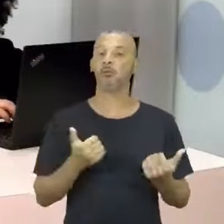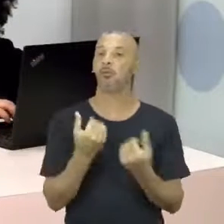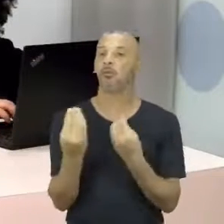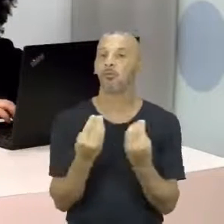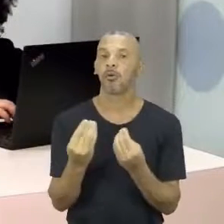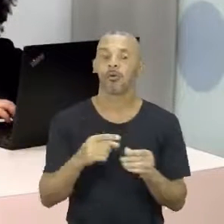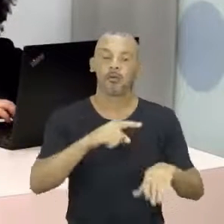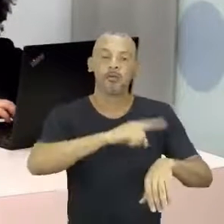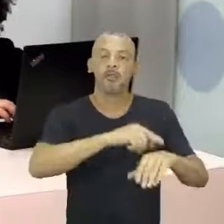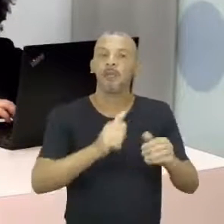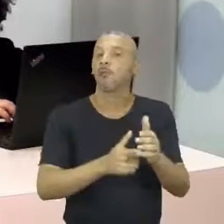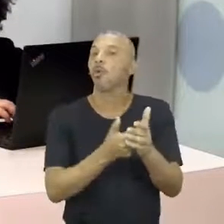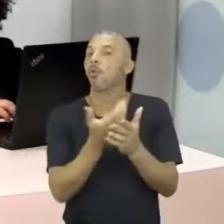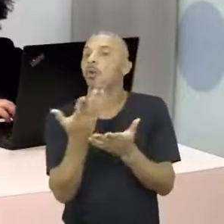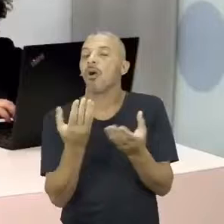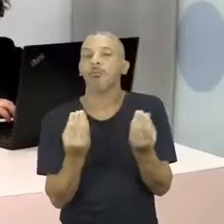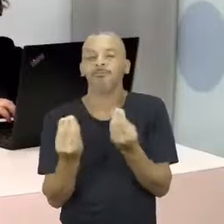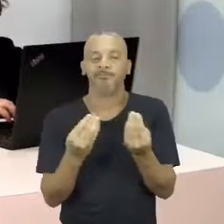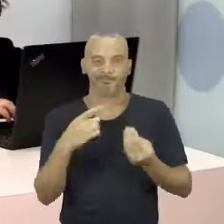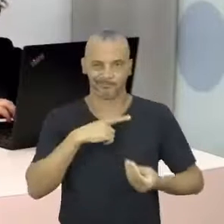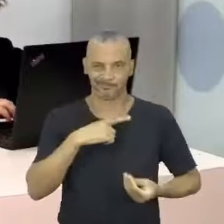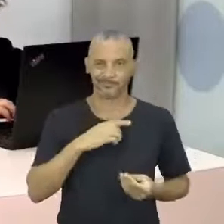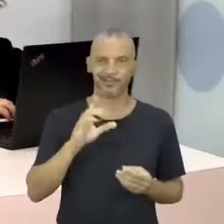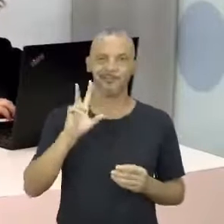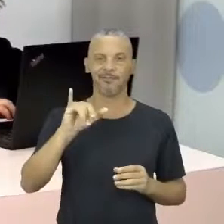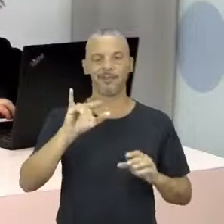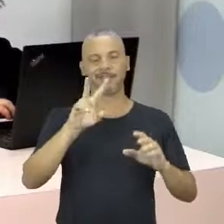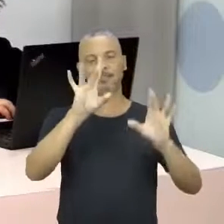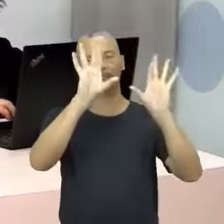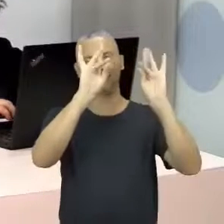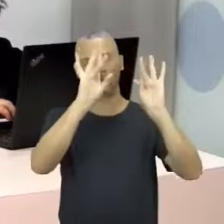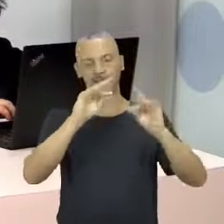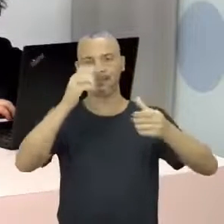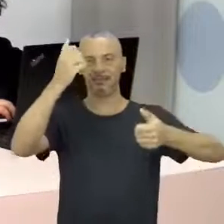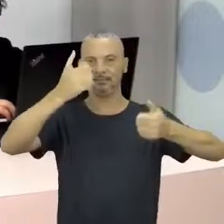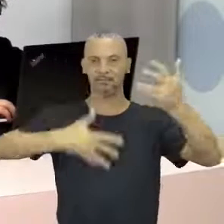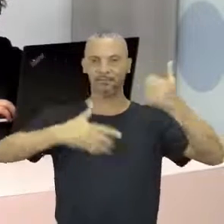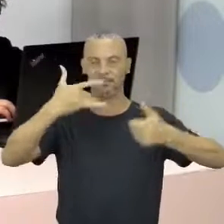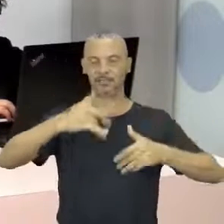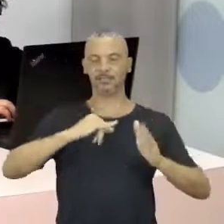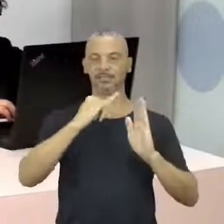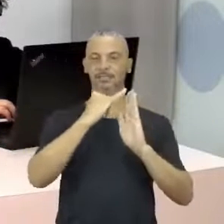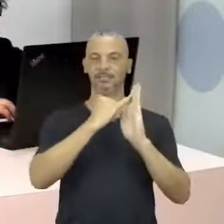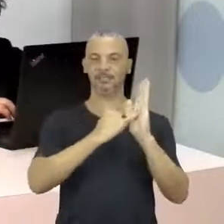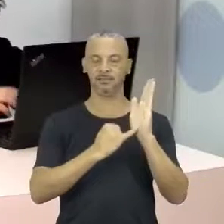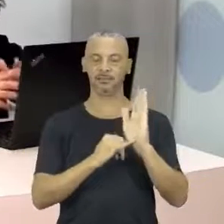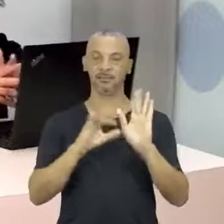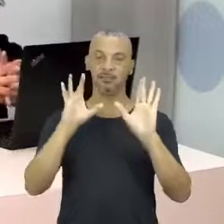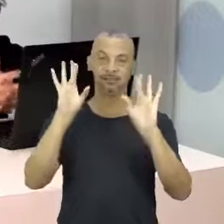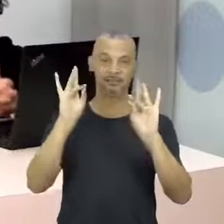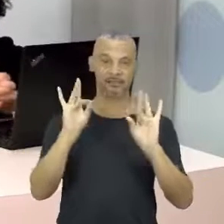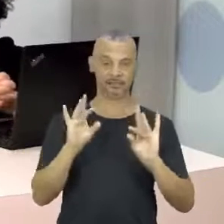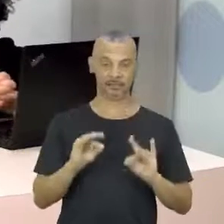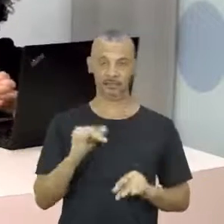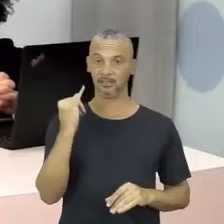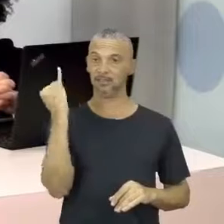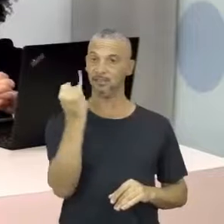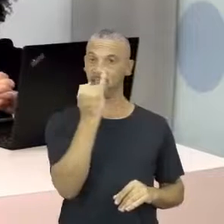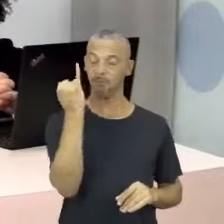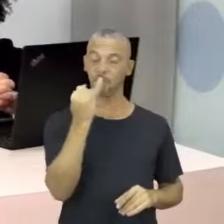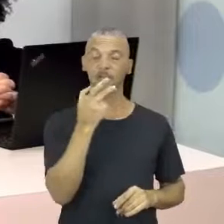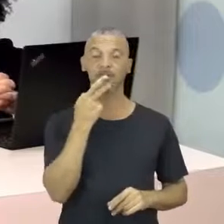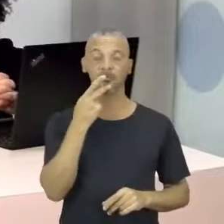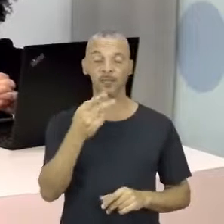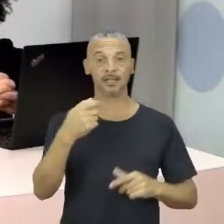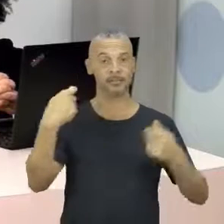disciplina específica. Então, esses detalhes a gente vai falar agora na inscrição para vocês, tá bom? São detalhes, mas é importante falar que